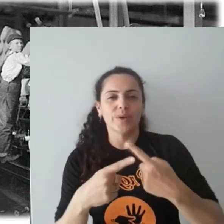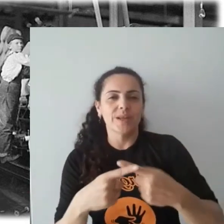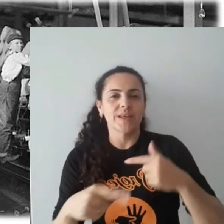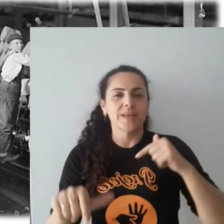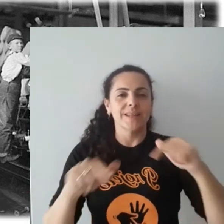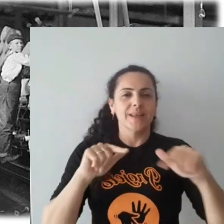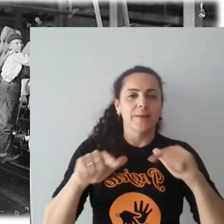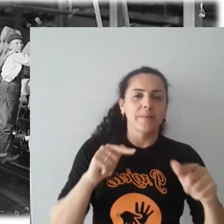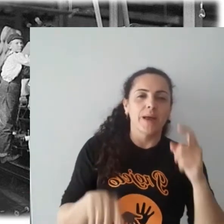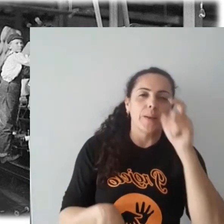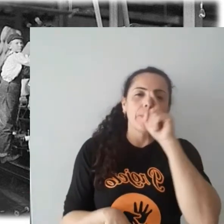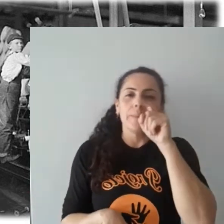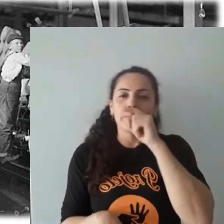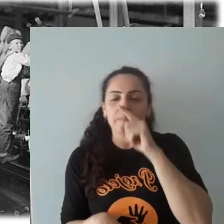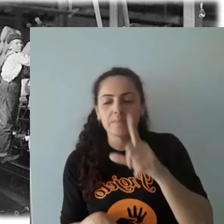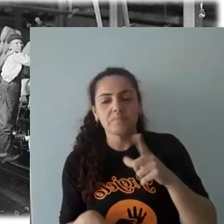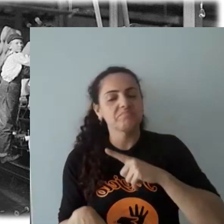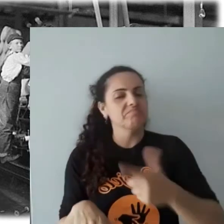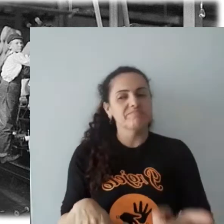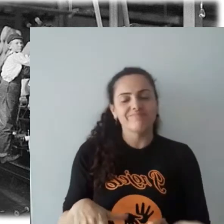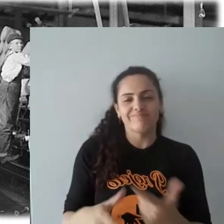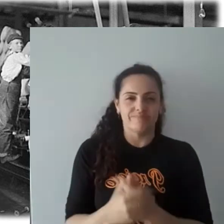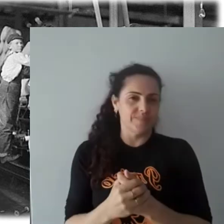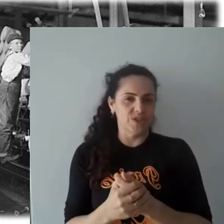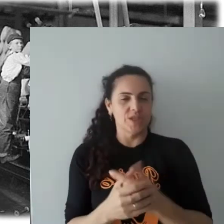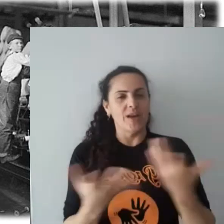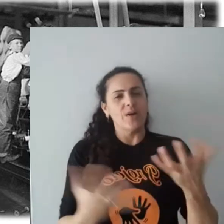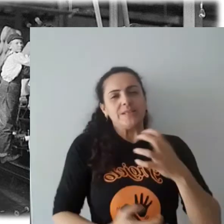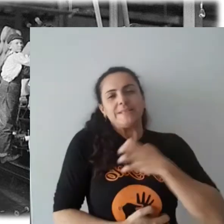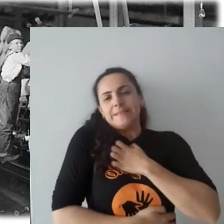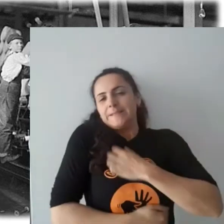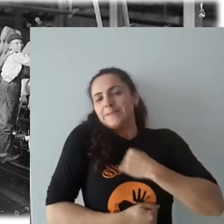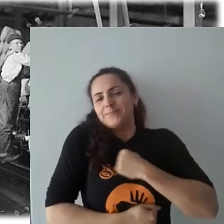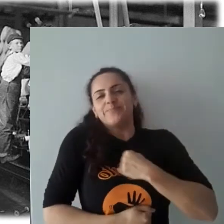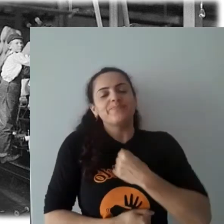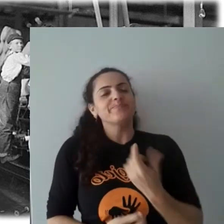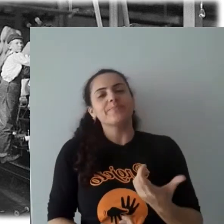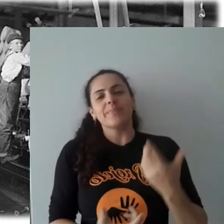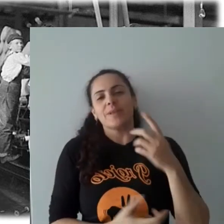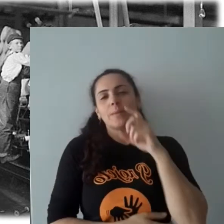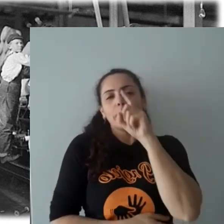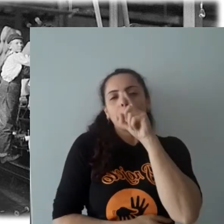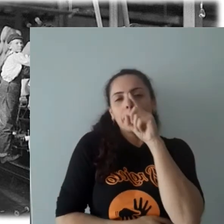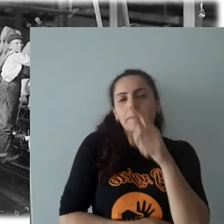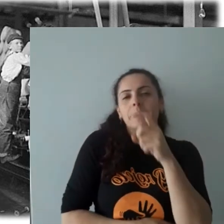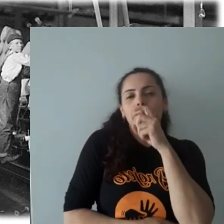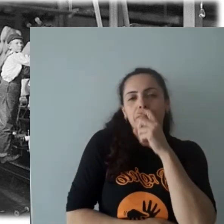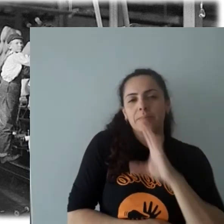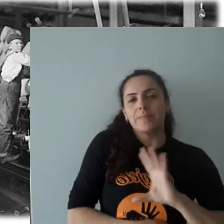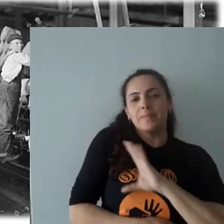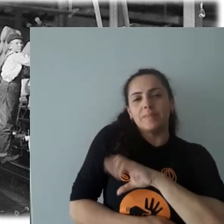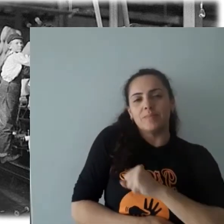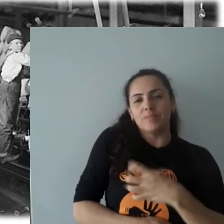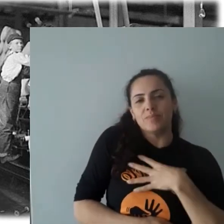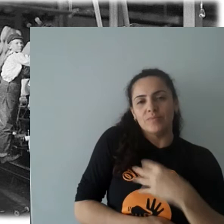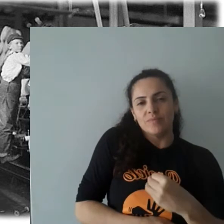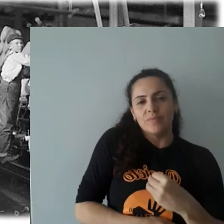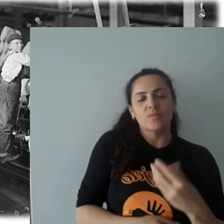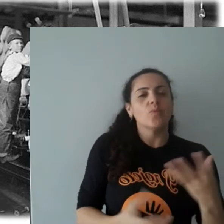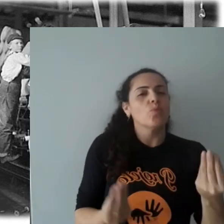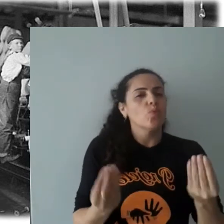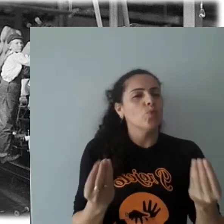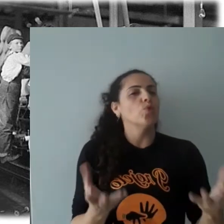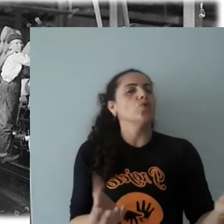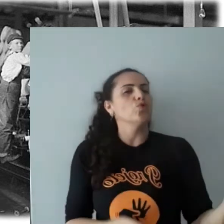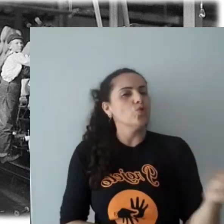algo bem recente na nossa história. E é interessante a gente lembrar disso. Além disso, também os trabalhadores, eles não tinham